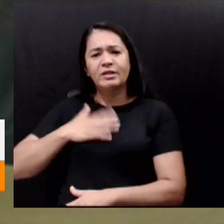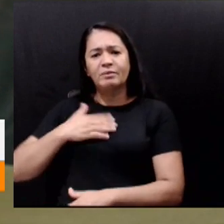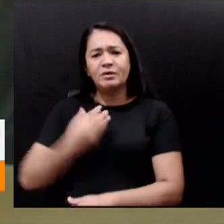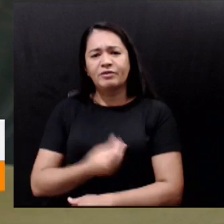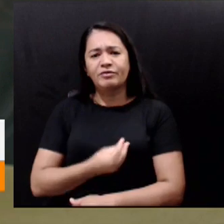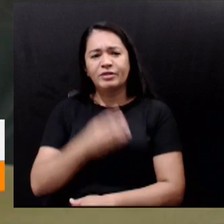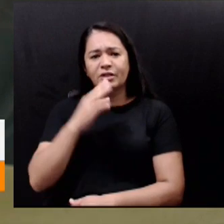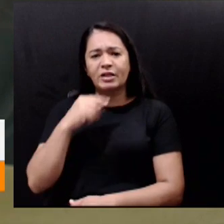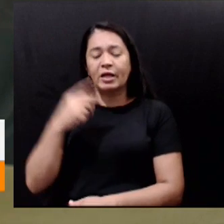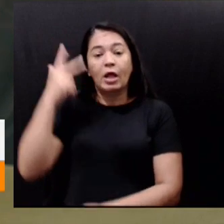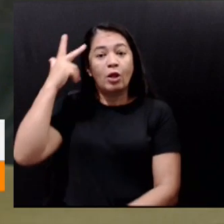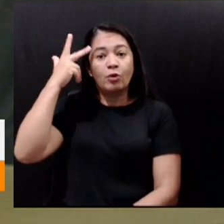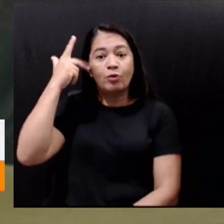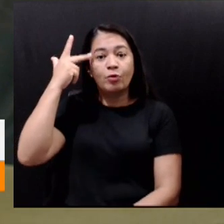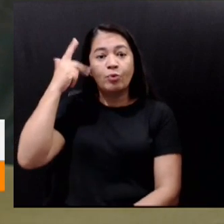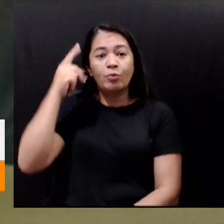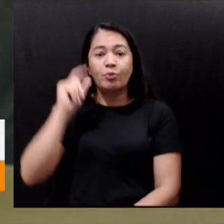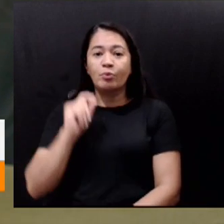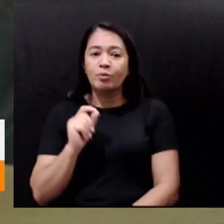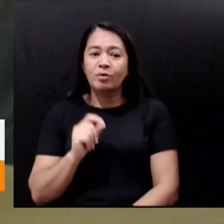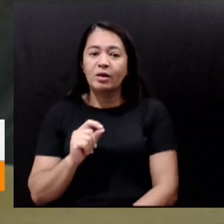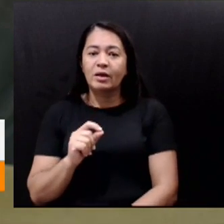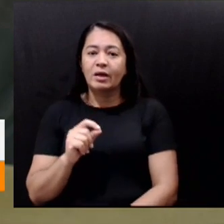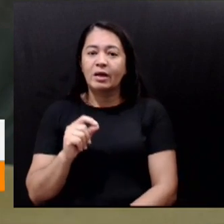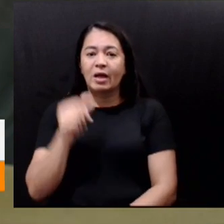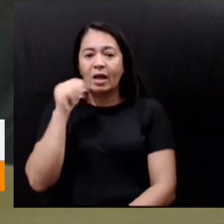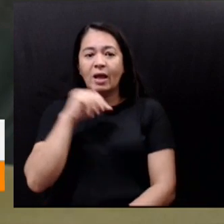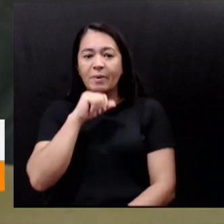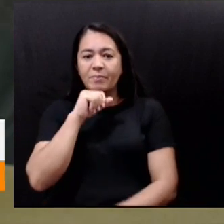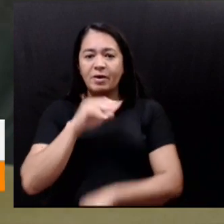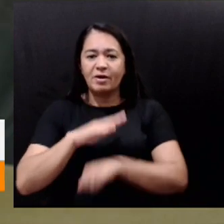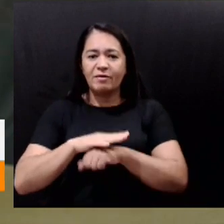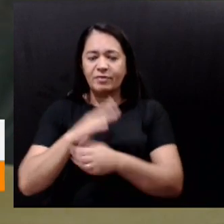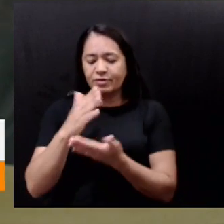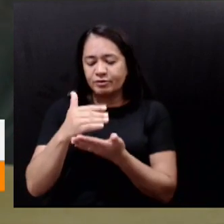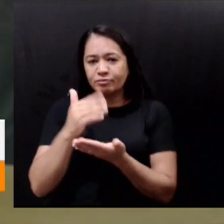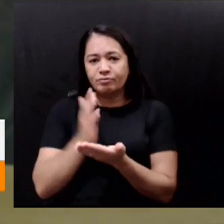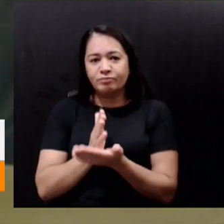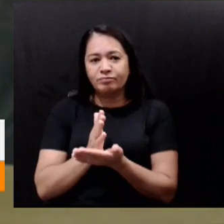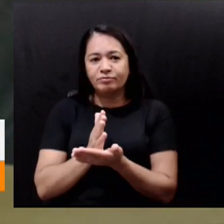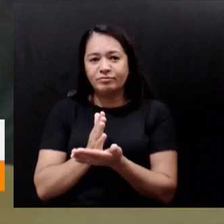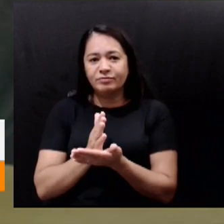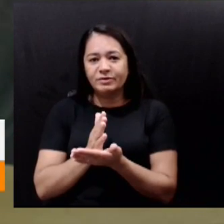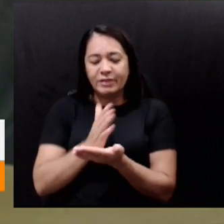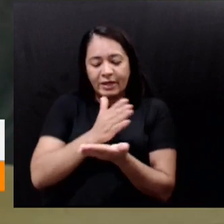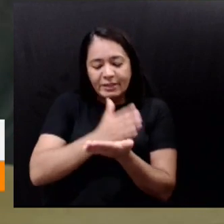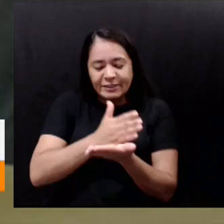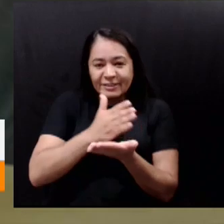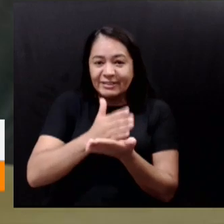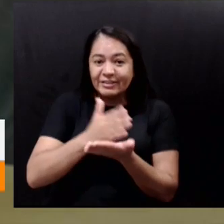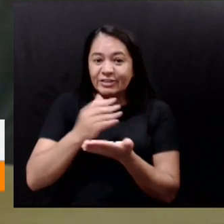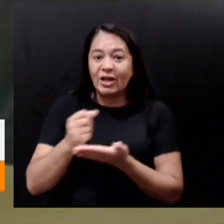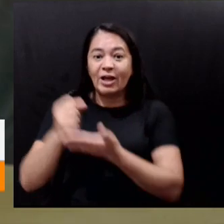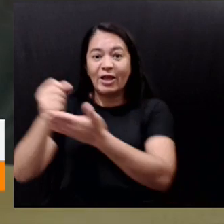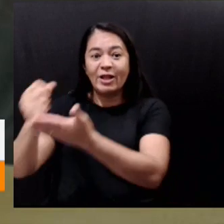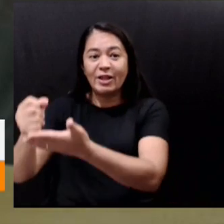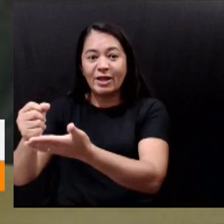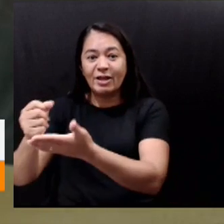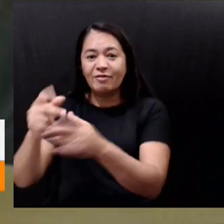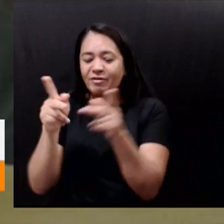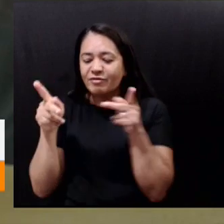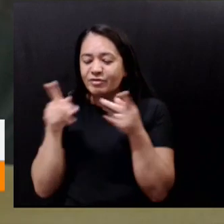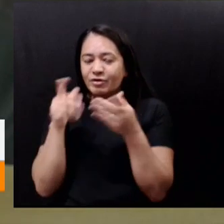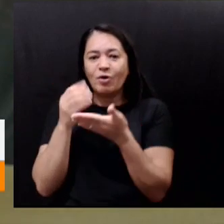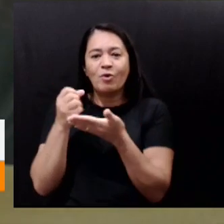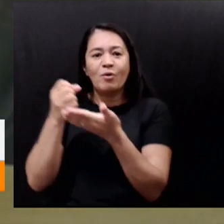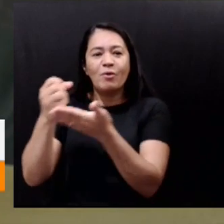normal, né? A mãe fazia lá um bolo, uma torta e dividia e levava num pratinho com um pano de